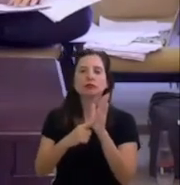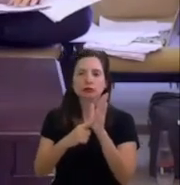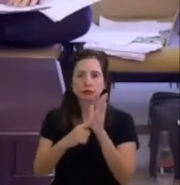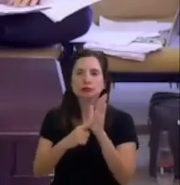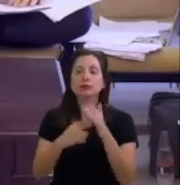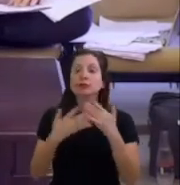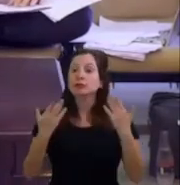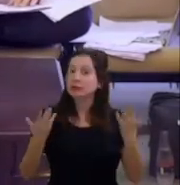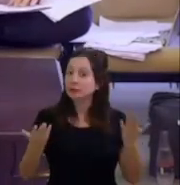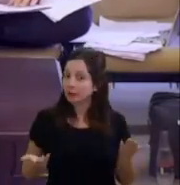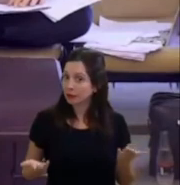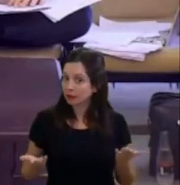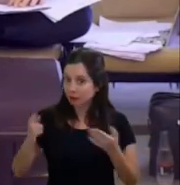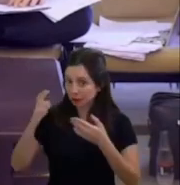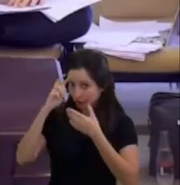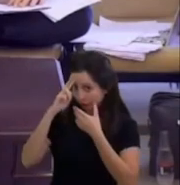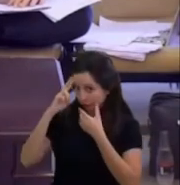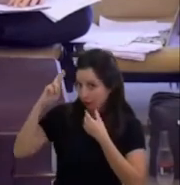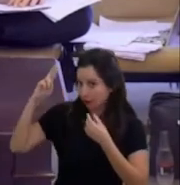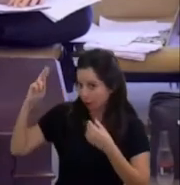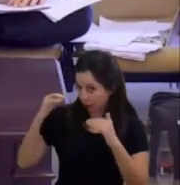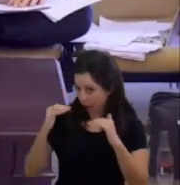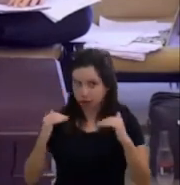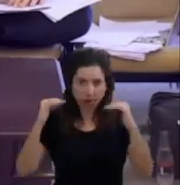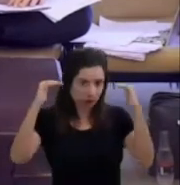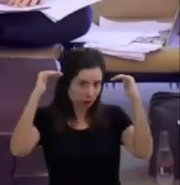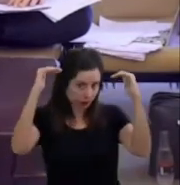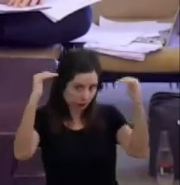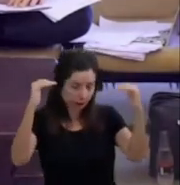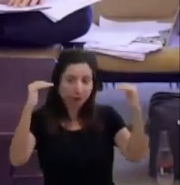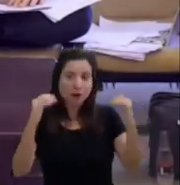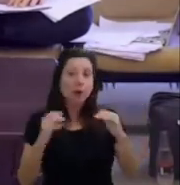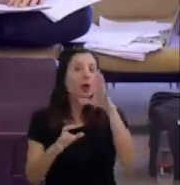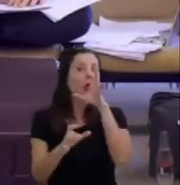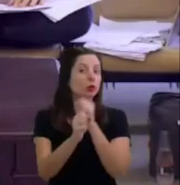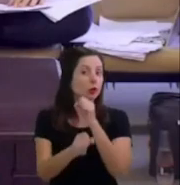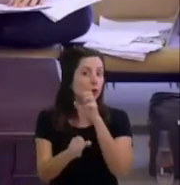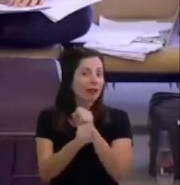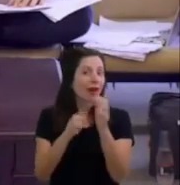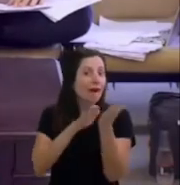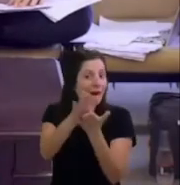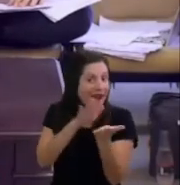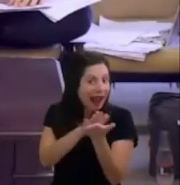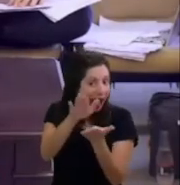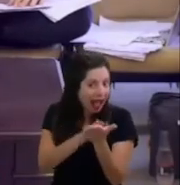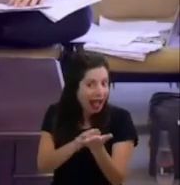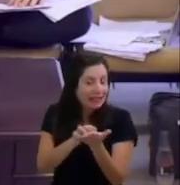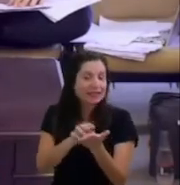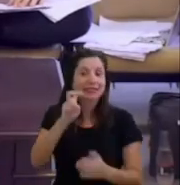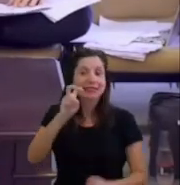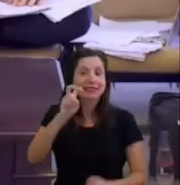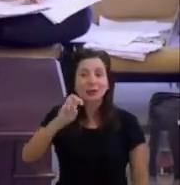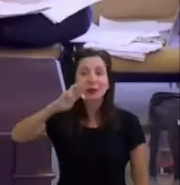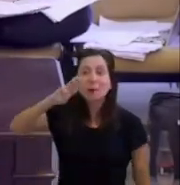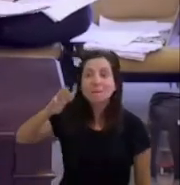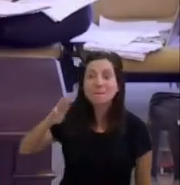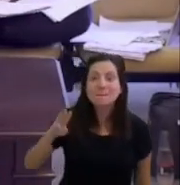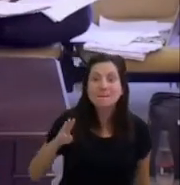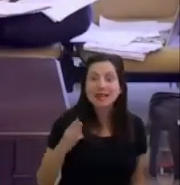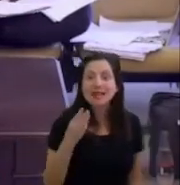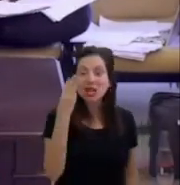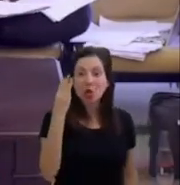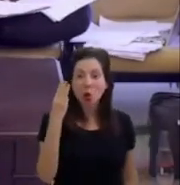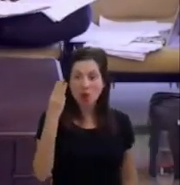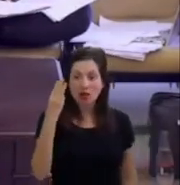Então, excelências, eu gostaria de finalizar dizendo que o total de gastos que nós identificamos é de 5,5 milhões